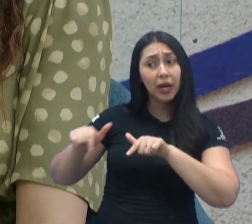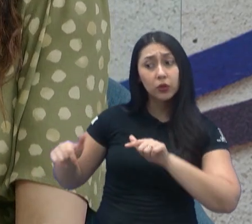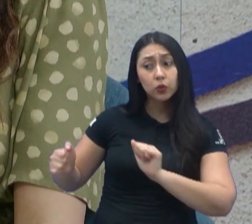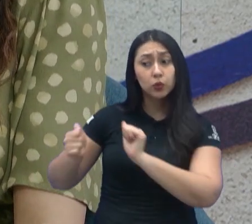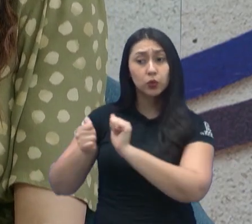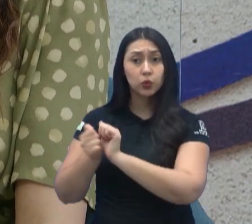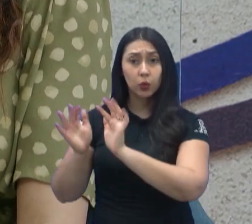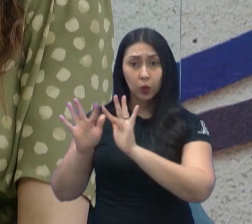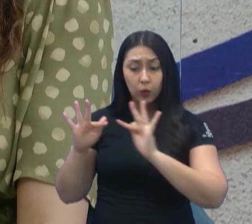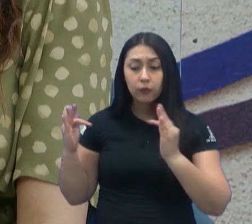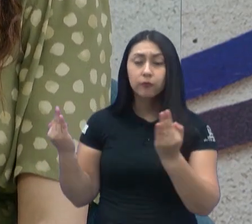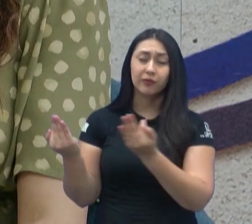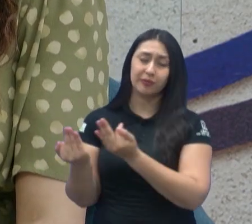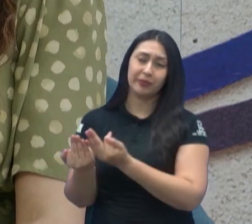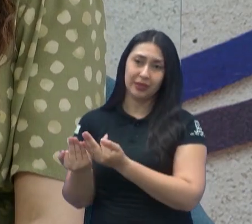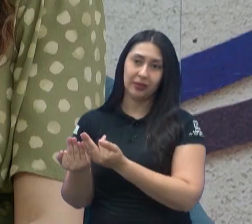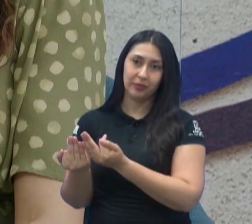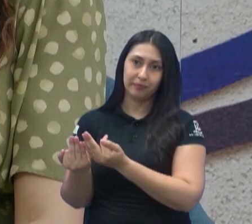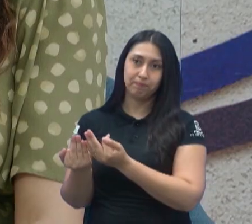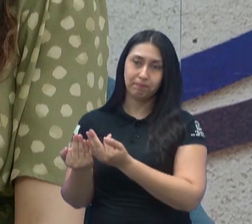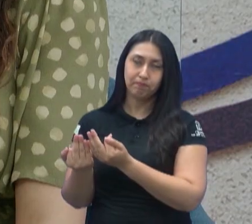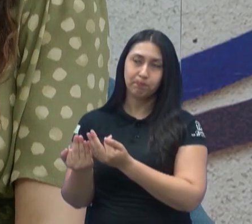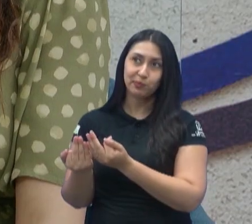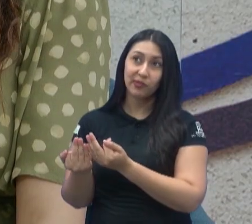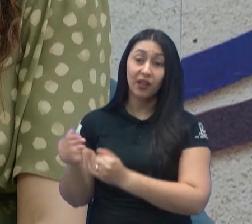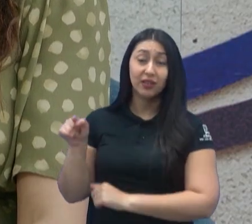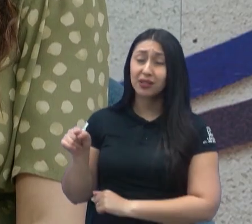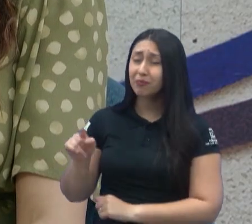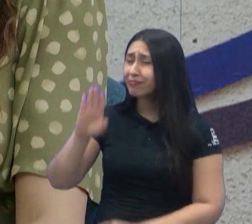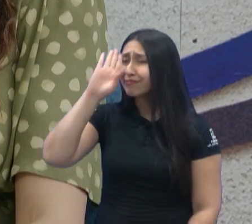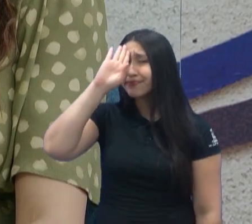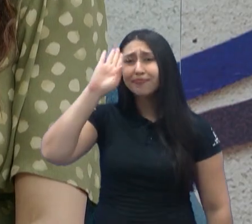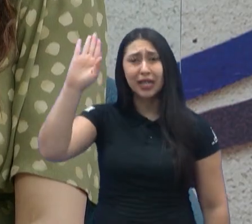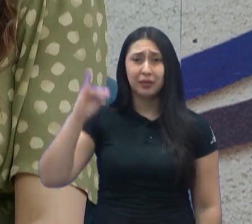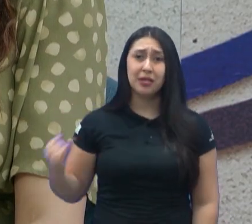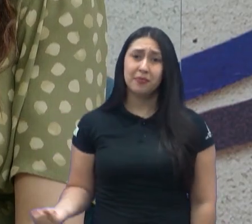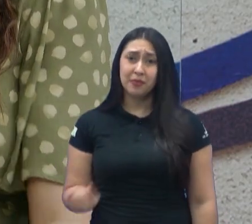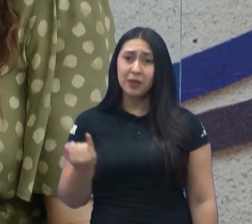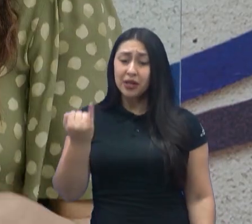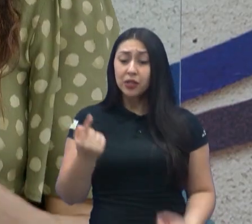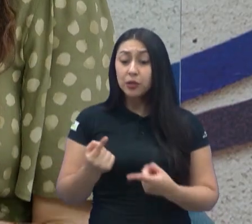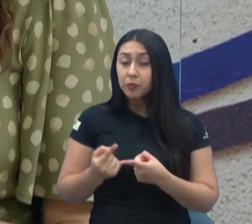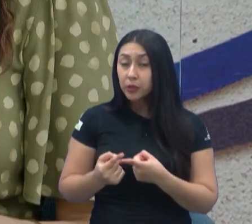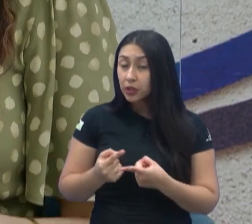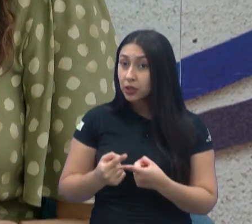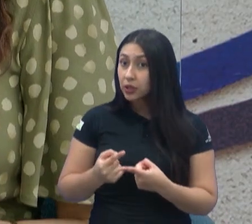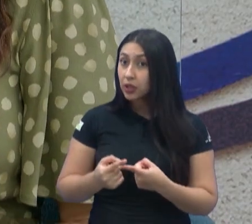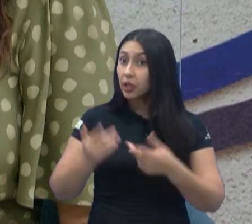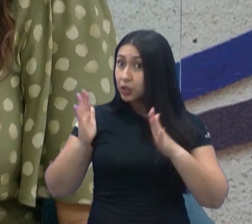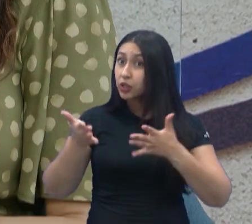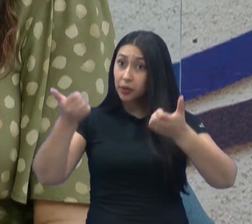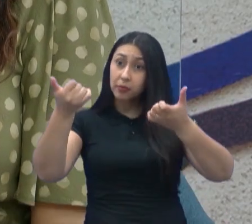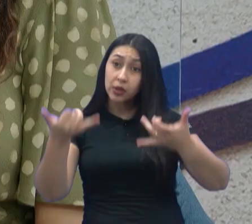com os familiares dos idosos, é fundamental. Porque, como a gente falou inicialmente,